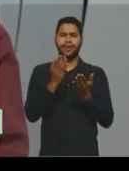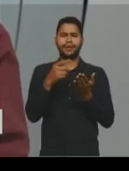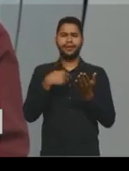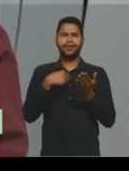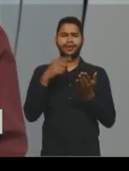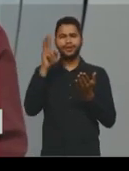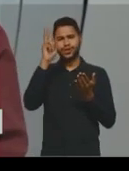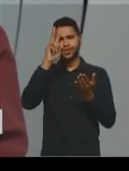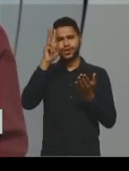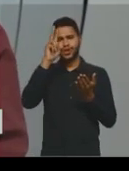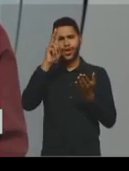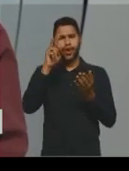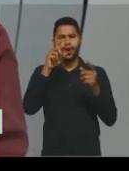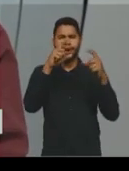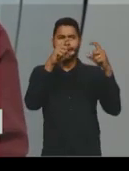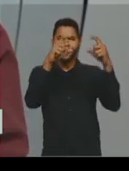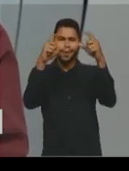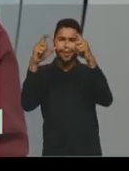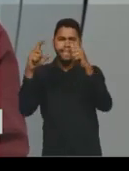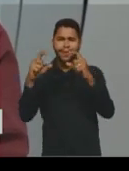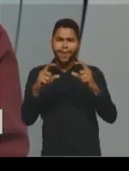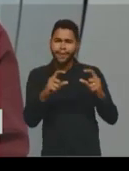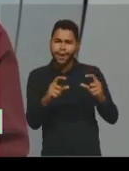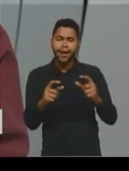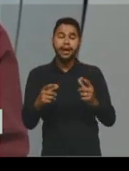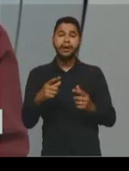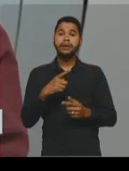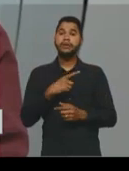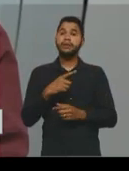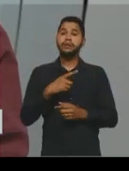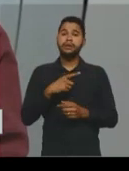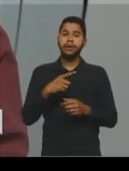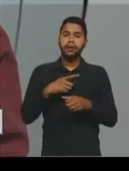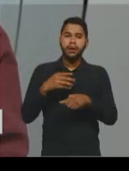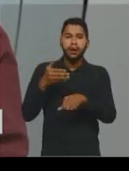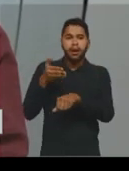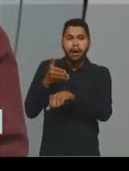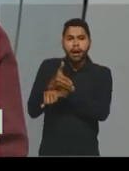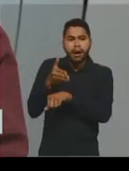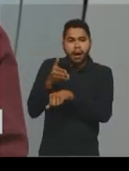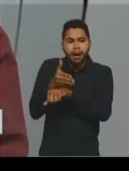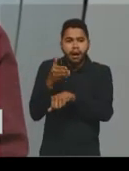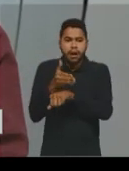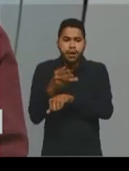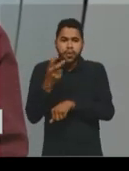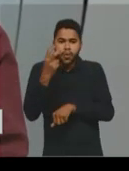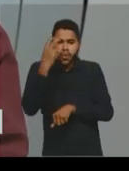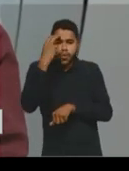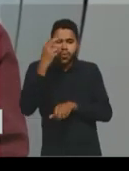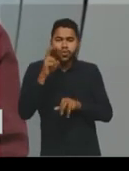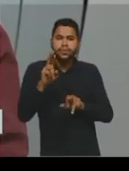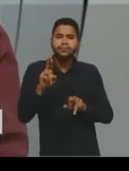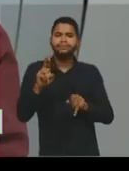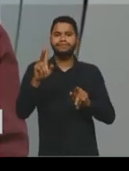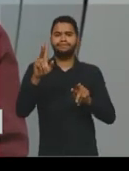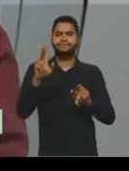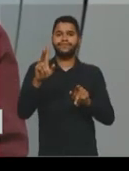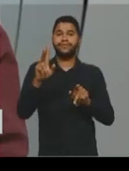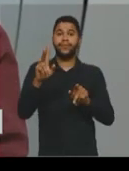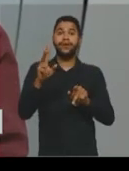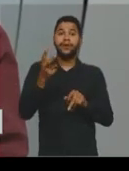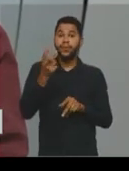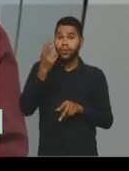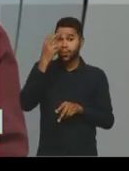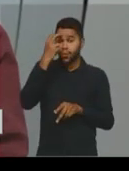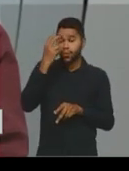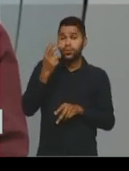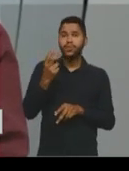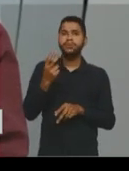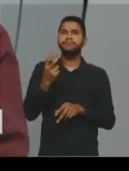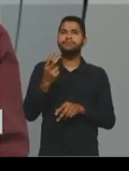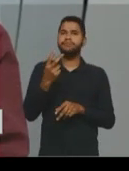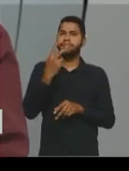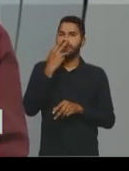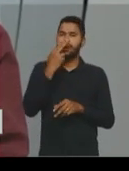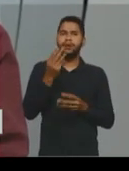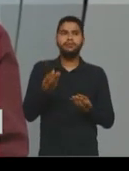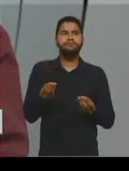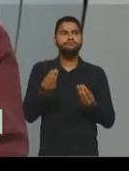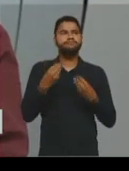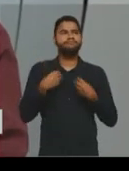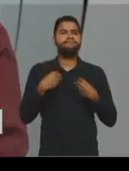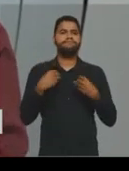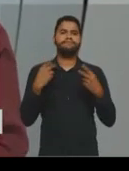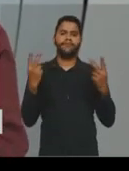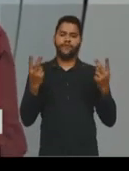tudo. Então, você tem acesso a essa cultura diferente. E essa cultura diferente faz você valorizar a